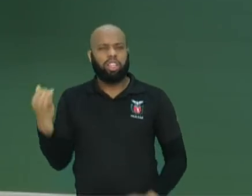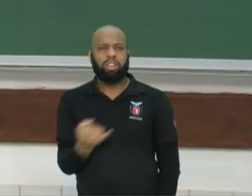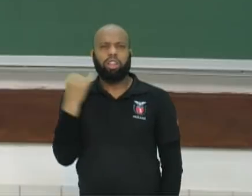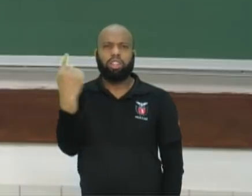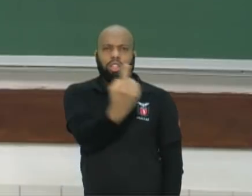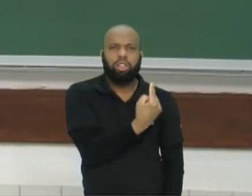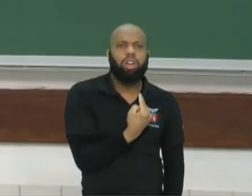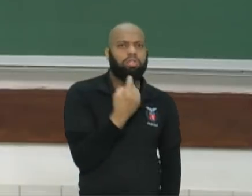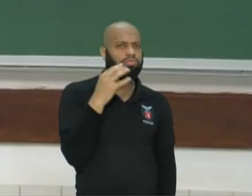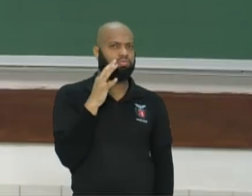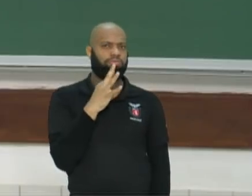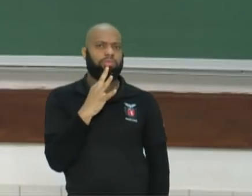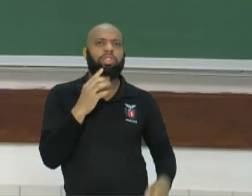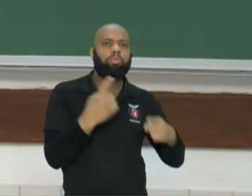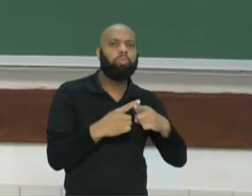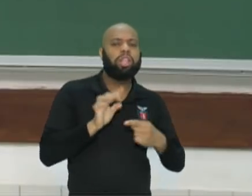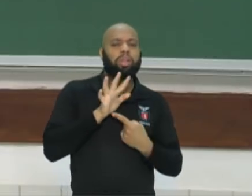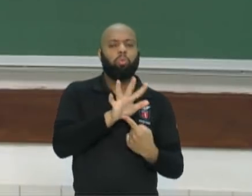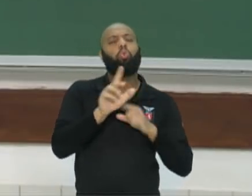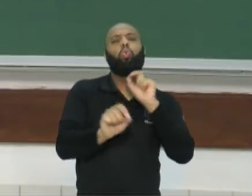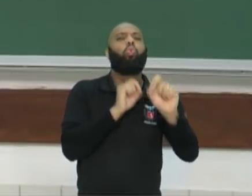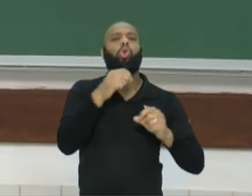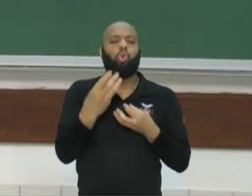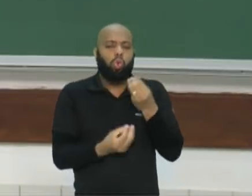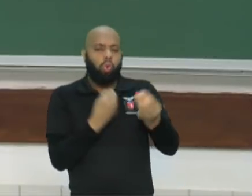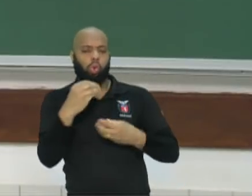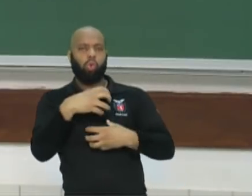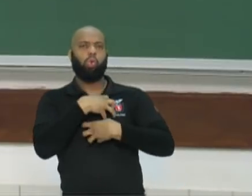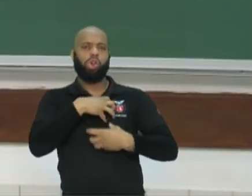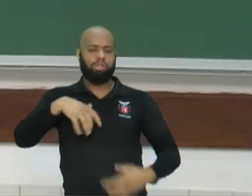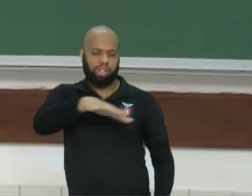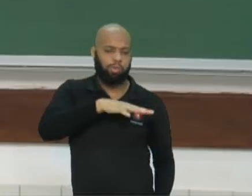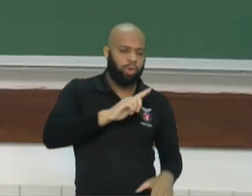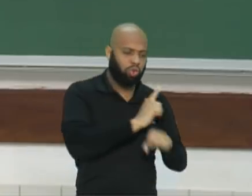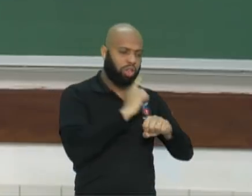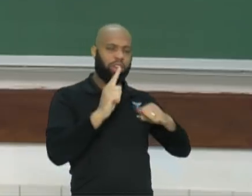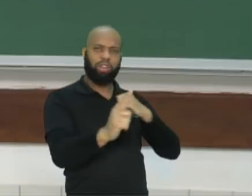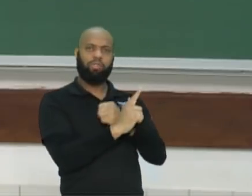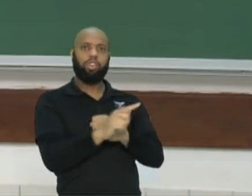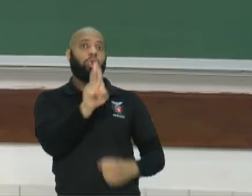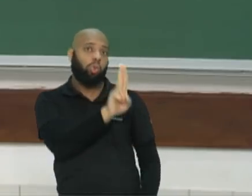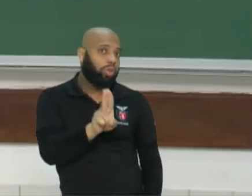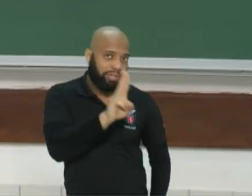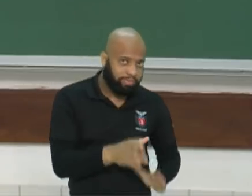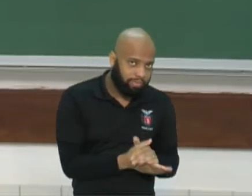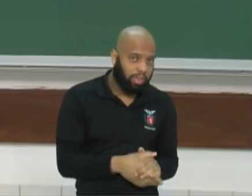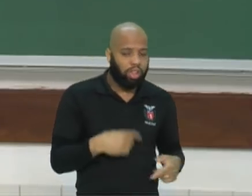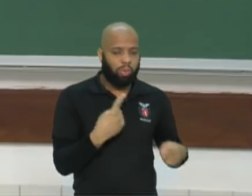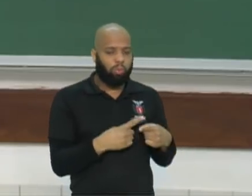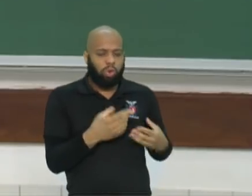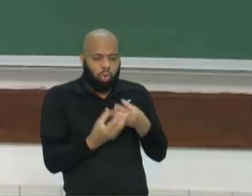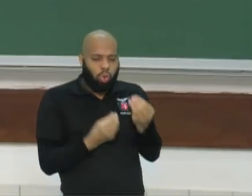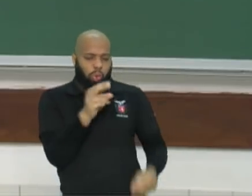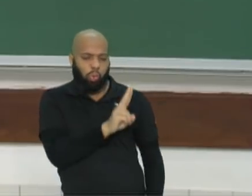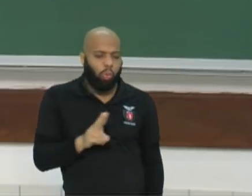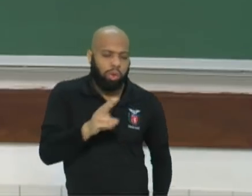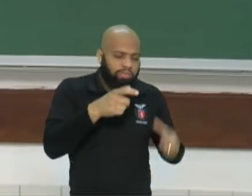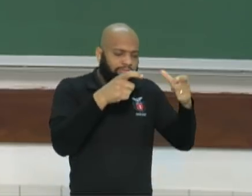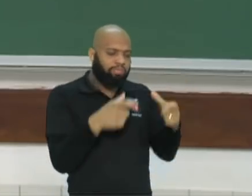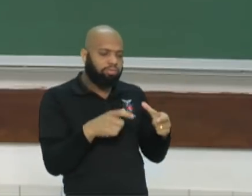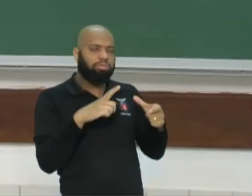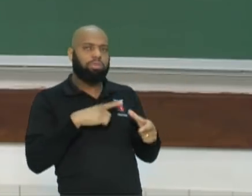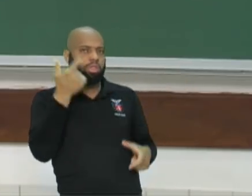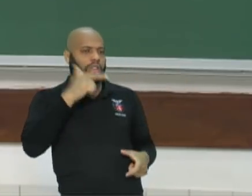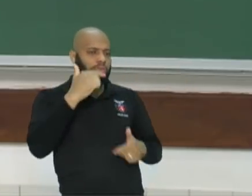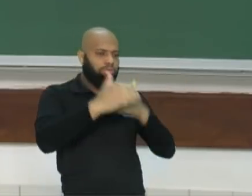porque tudo isso mostra para nós como aquele espaço geográfico está sendo utilizado, como aquele lugar está desenvolvendo